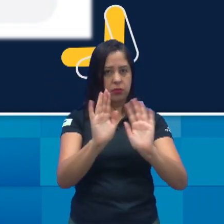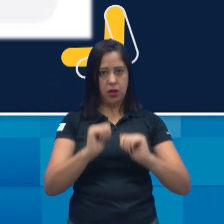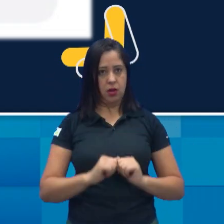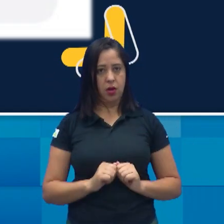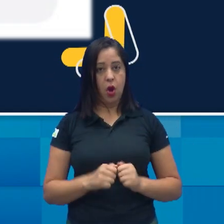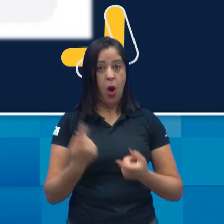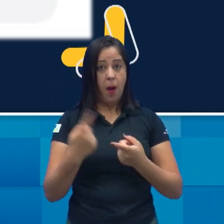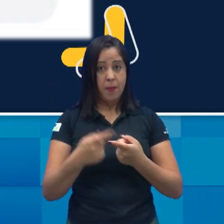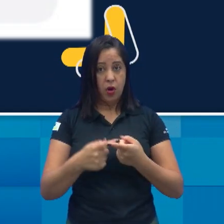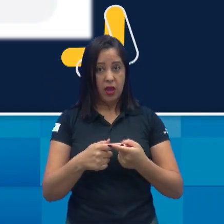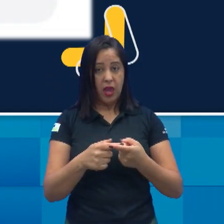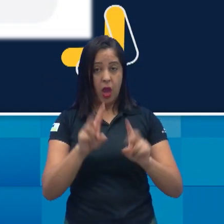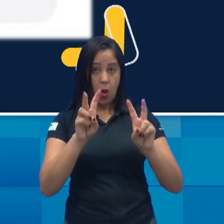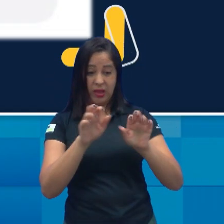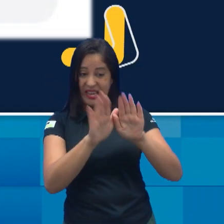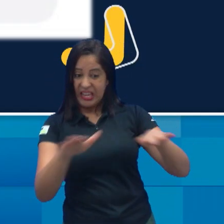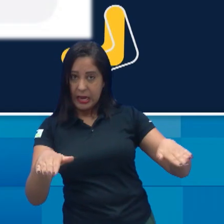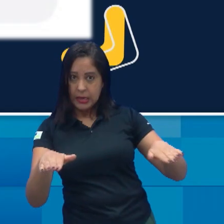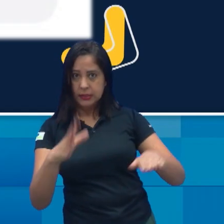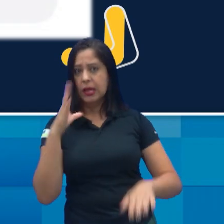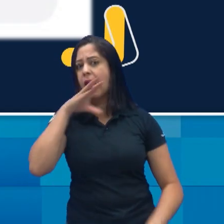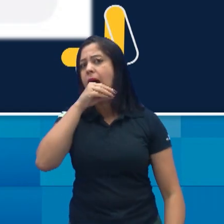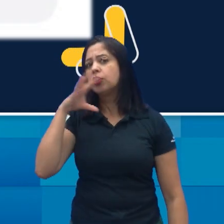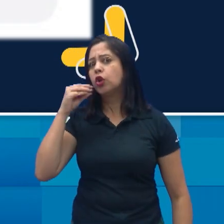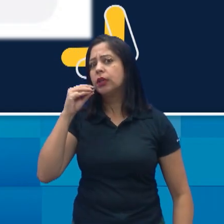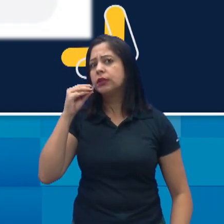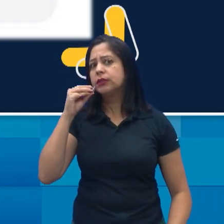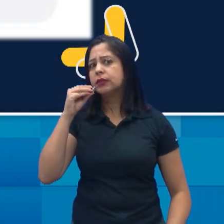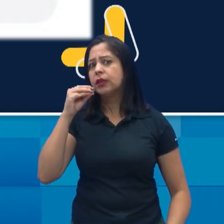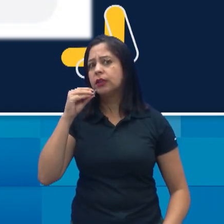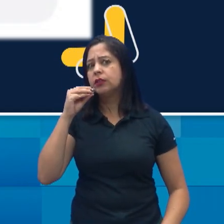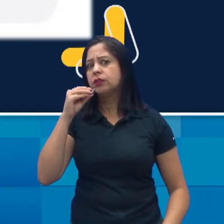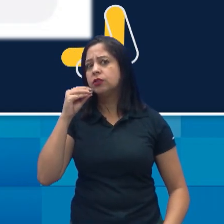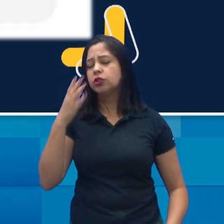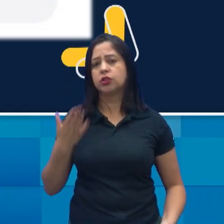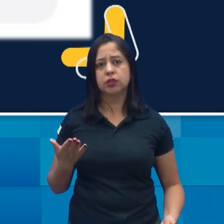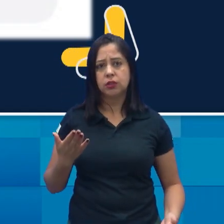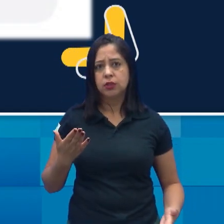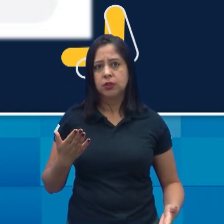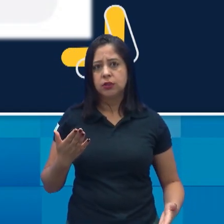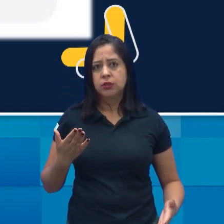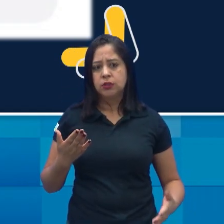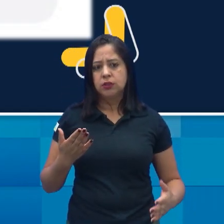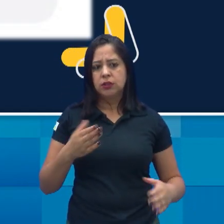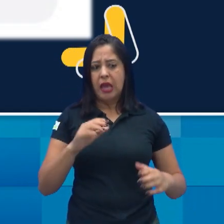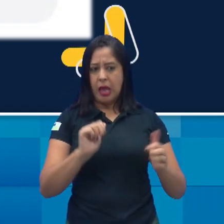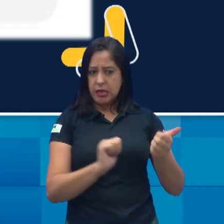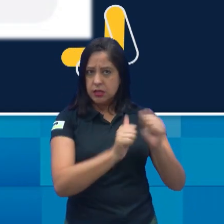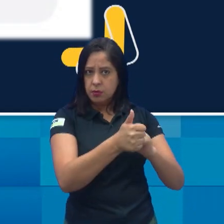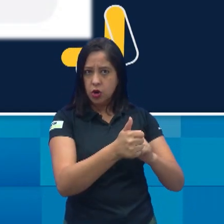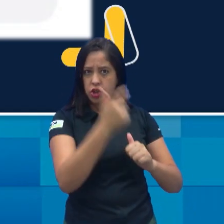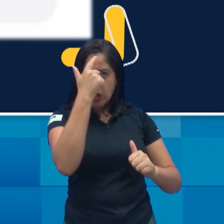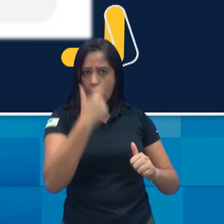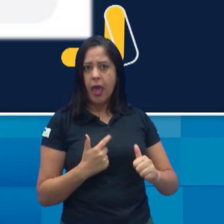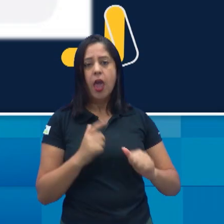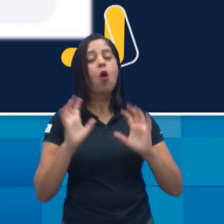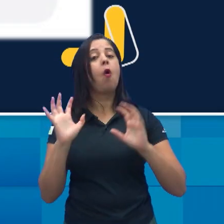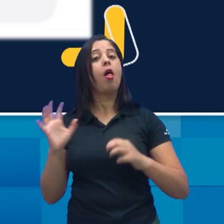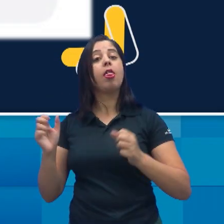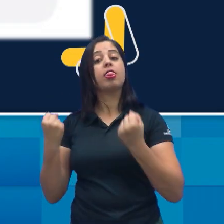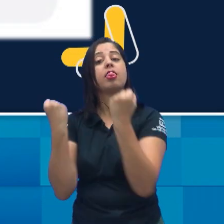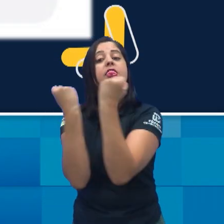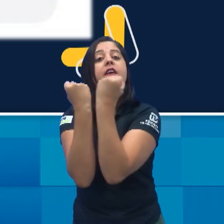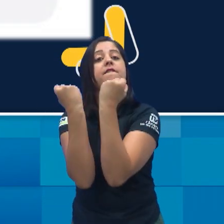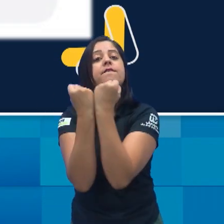criança, adolescente, de esporte, eu viro um leão para defender essa causa e